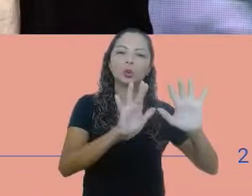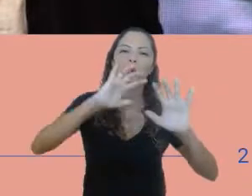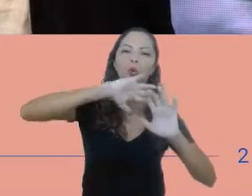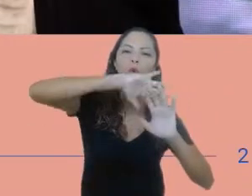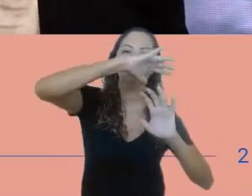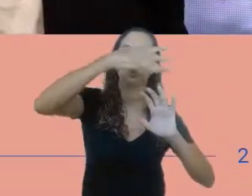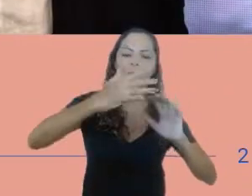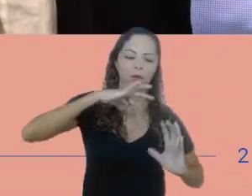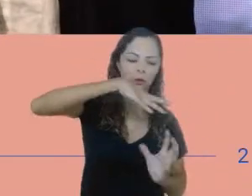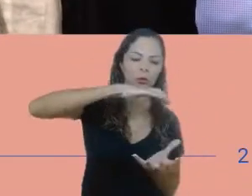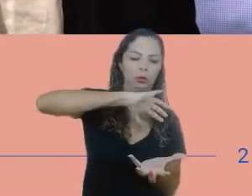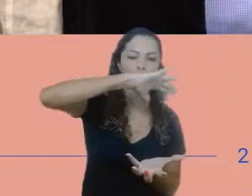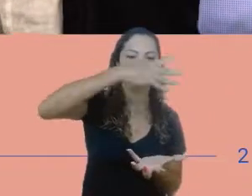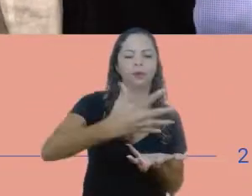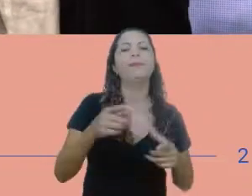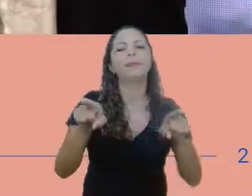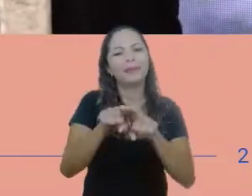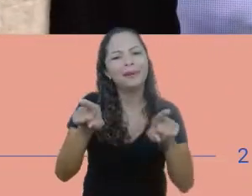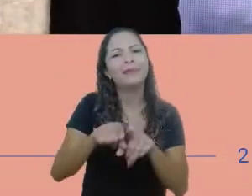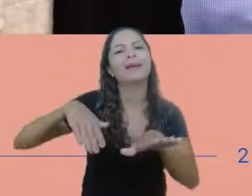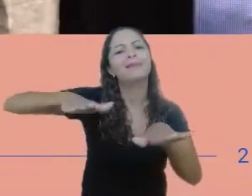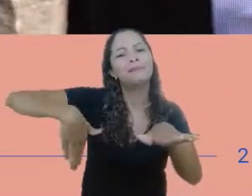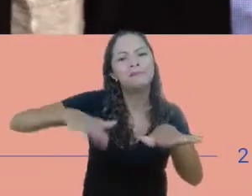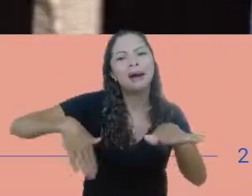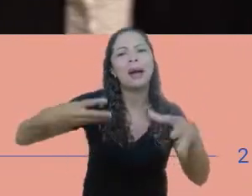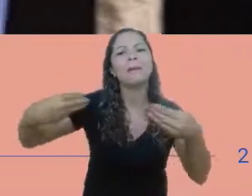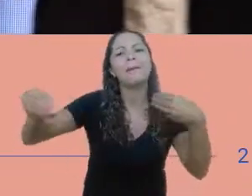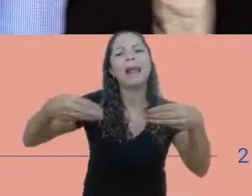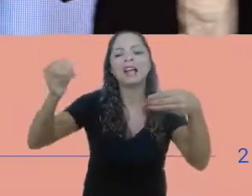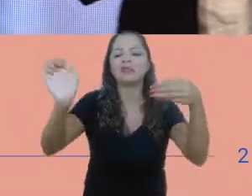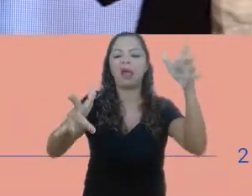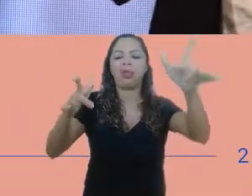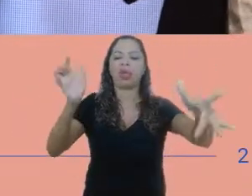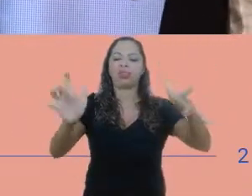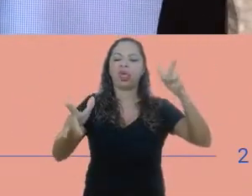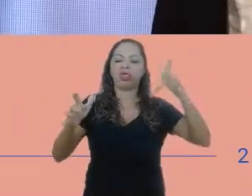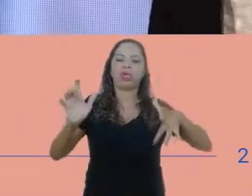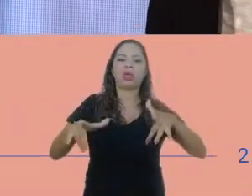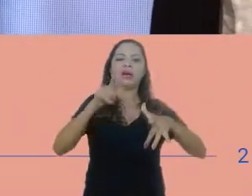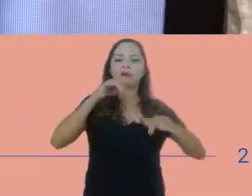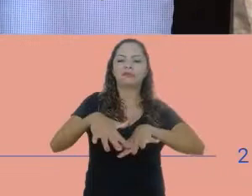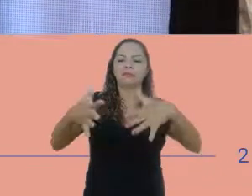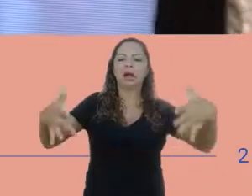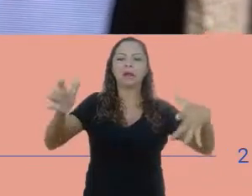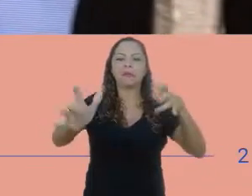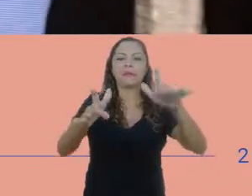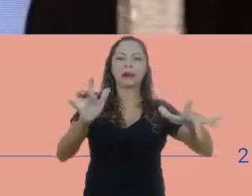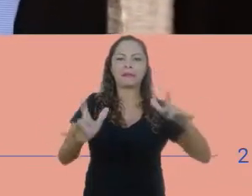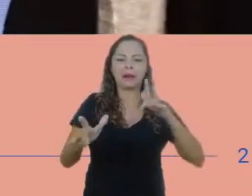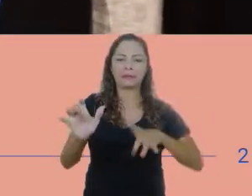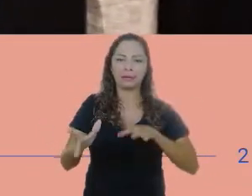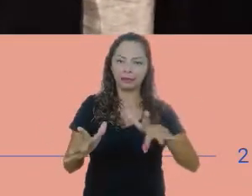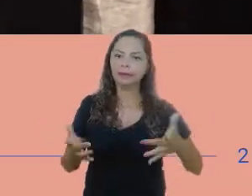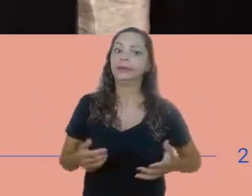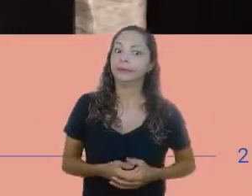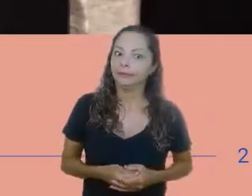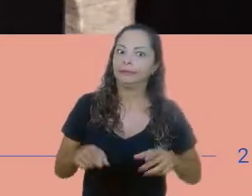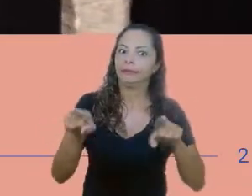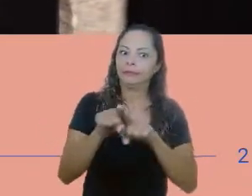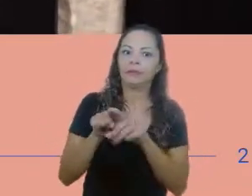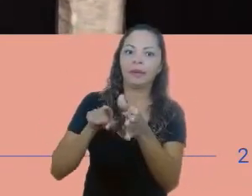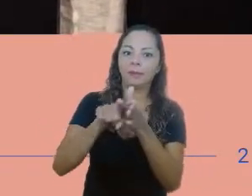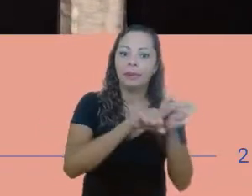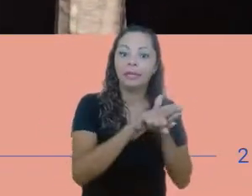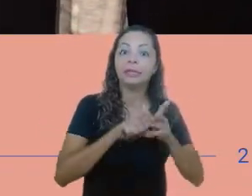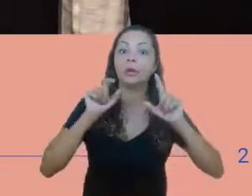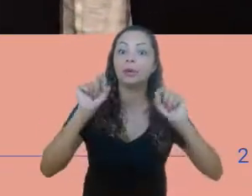plásticos nos oceanos dos resíduos e a pesquisa dela marcar fã deixa que nos trouxe um dado alarmante em 2050 a